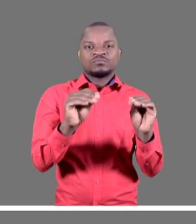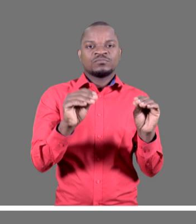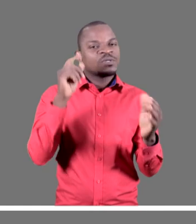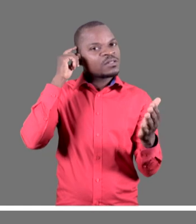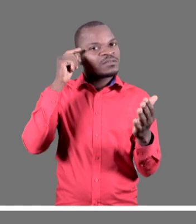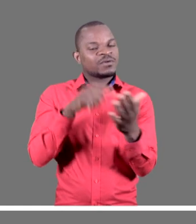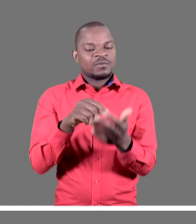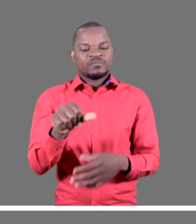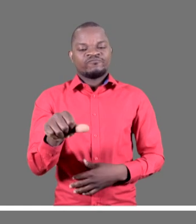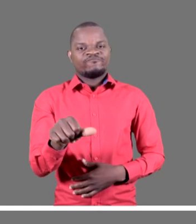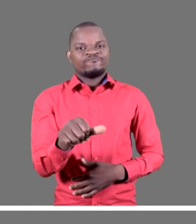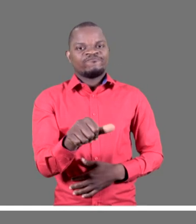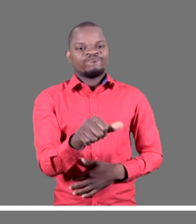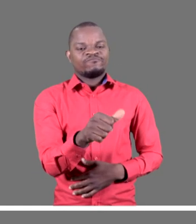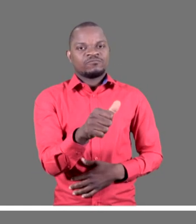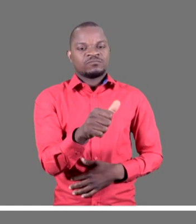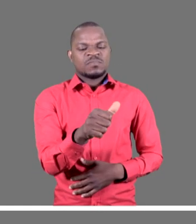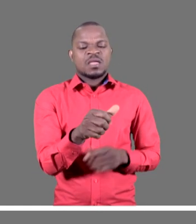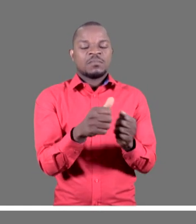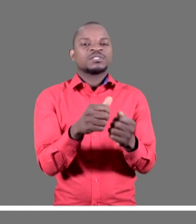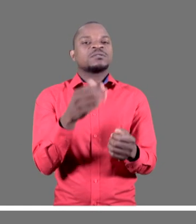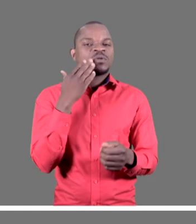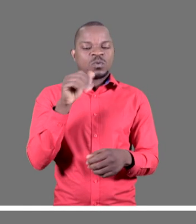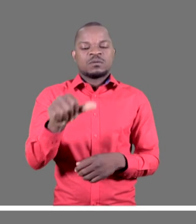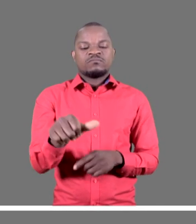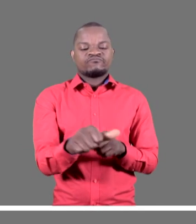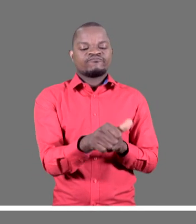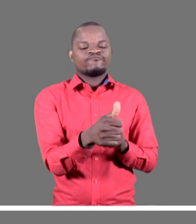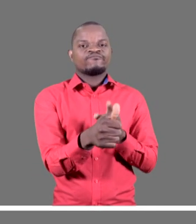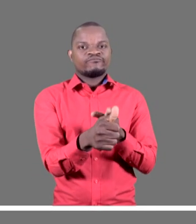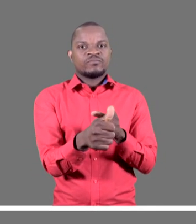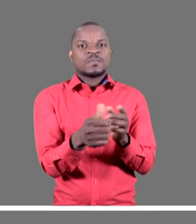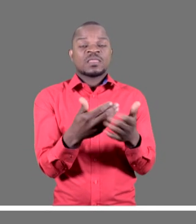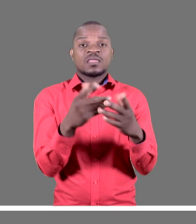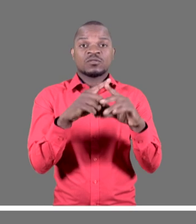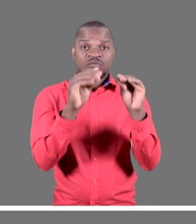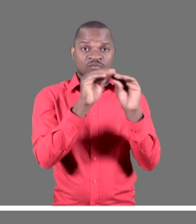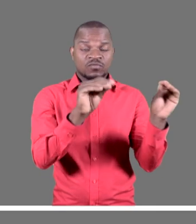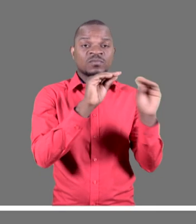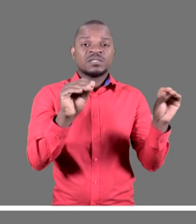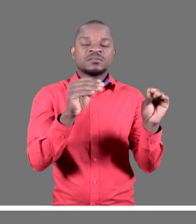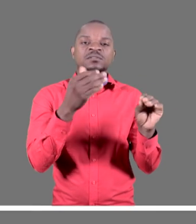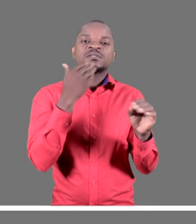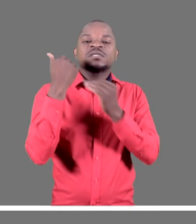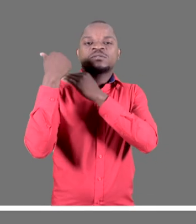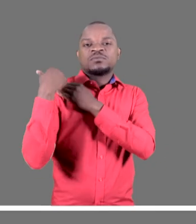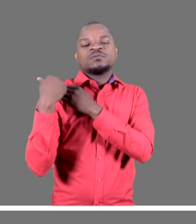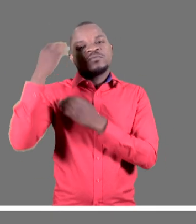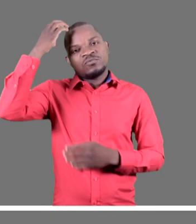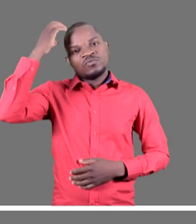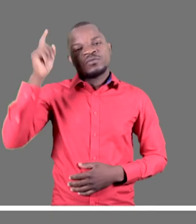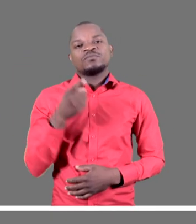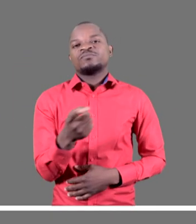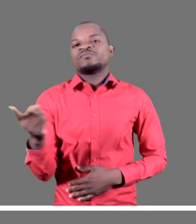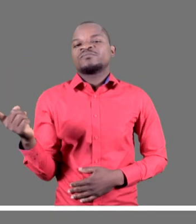eu gosto do termo melhorar e não formar, porque a responsabilidade de formar é exatamente do Estado, essas